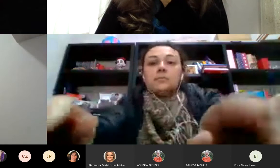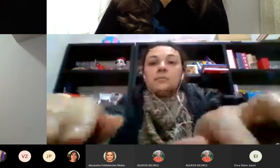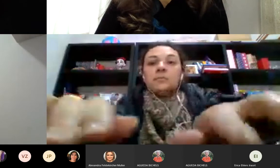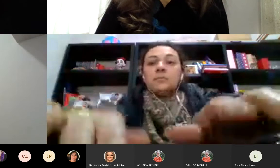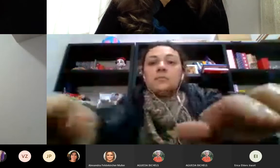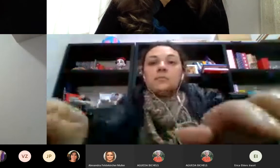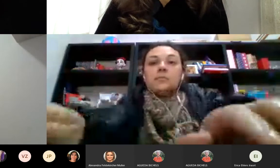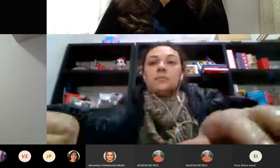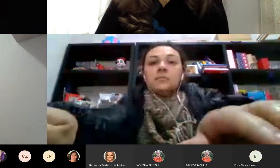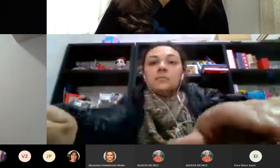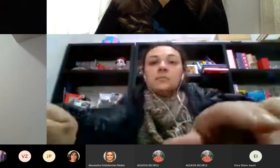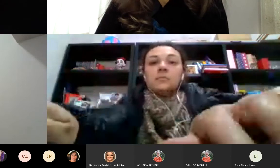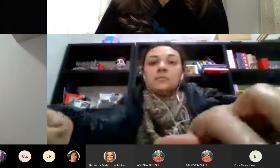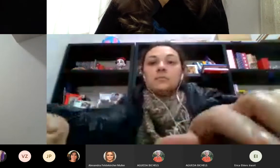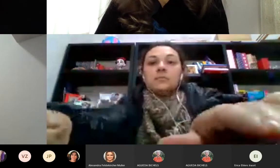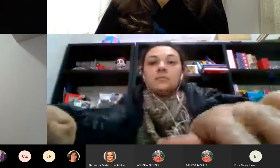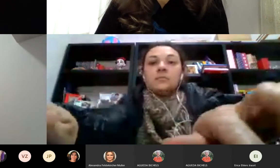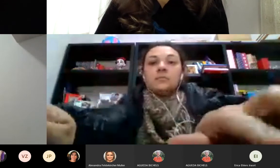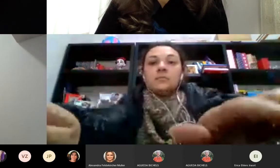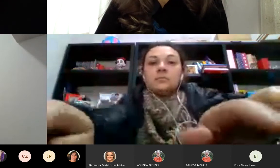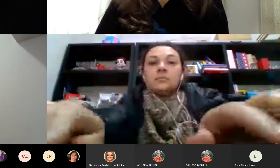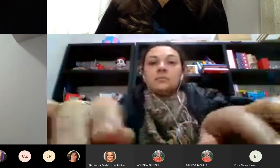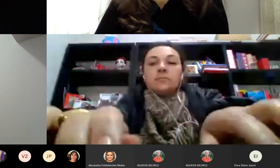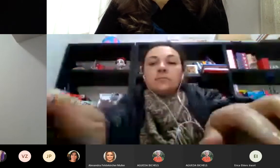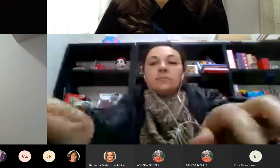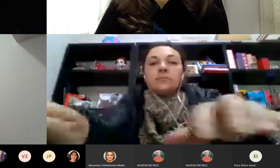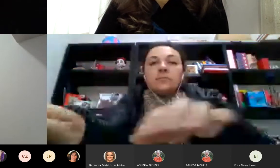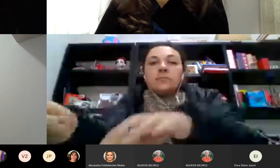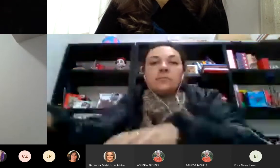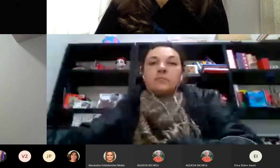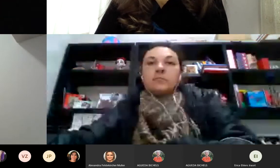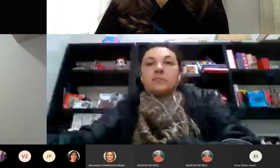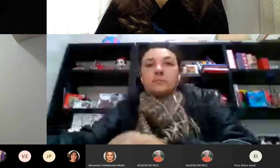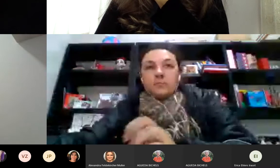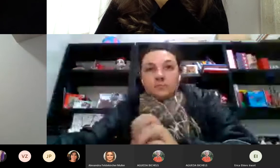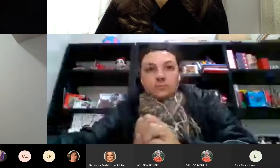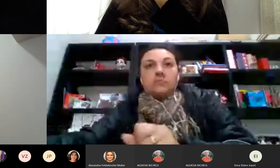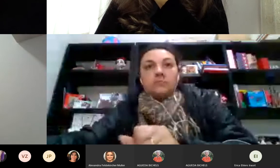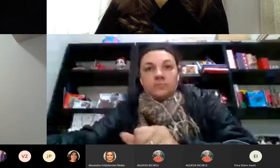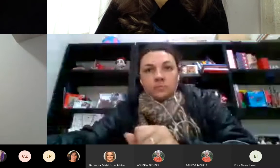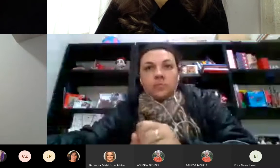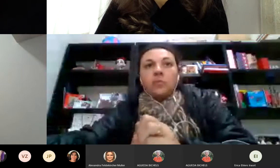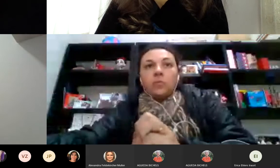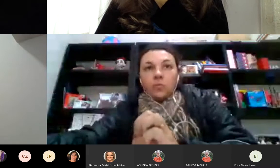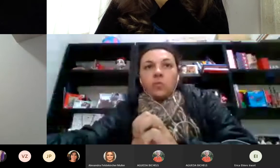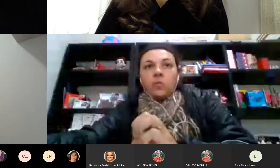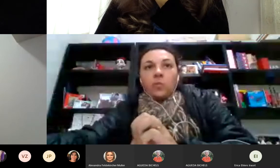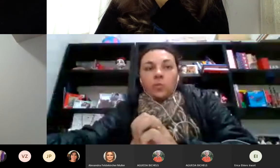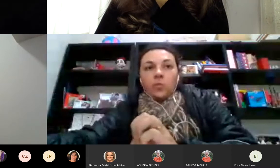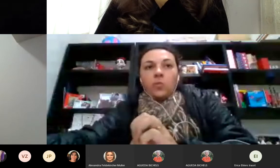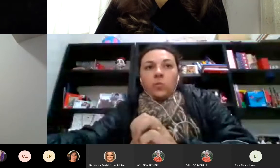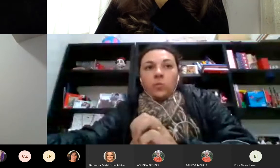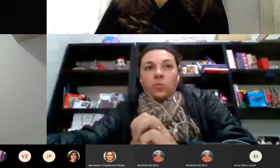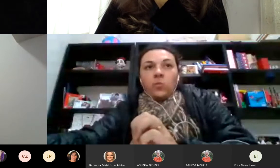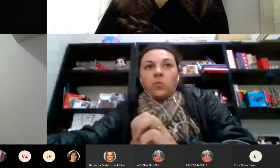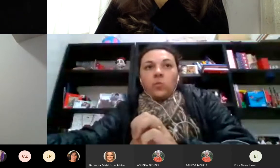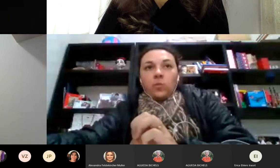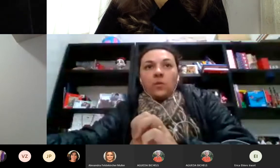são pirateadas as músicas, quanto mais são baixadas, é provavelmente porque aquelas músicas são a que se gosta